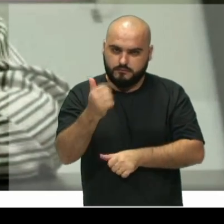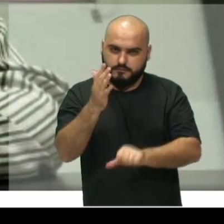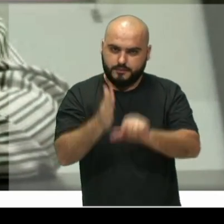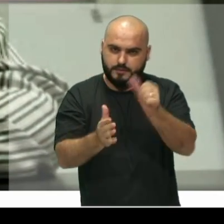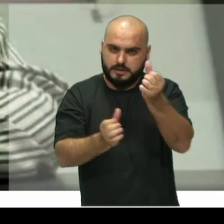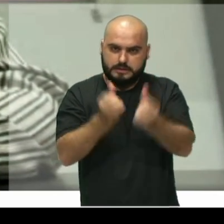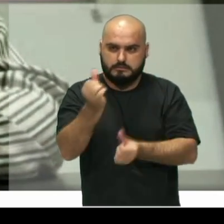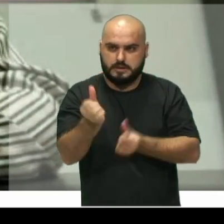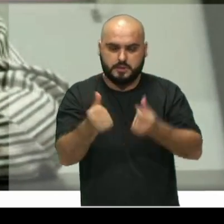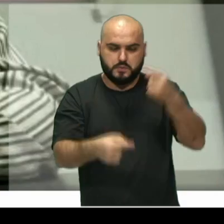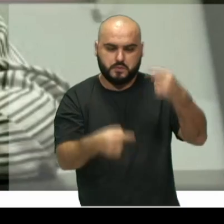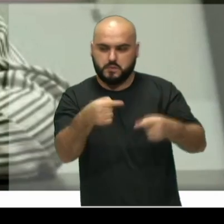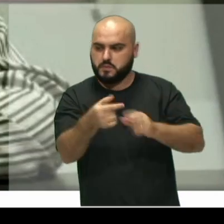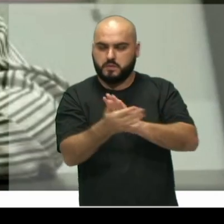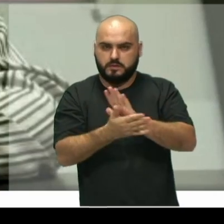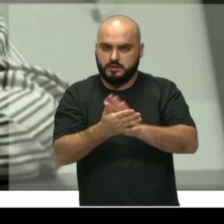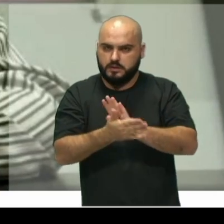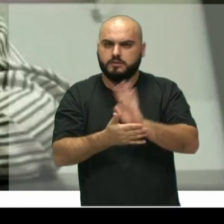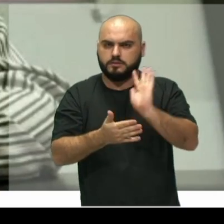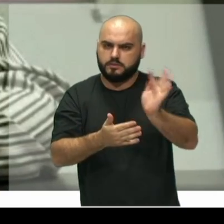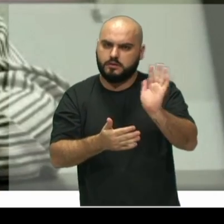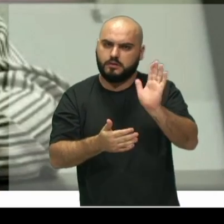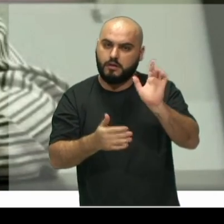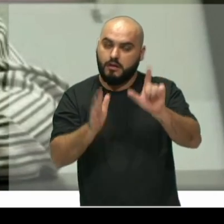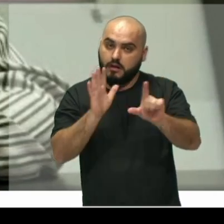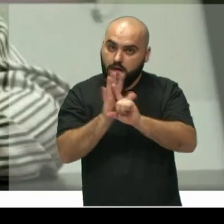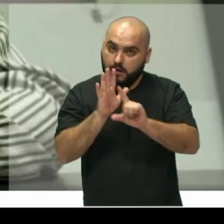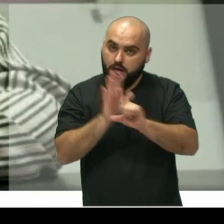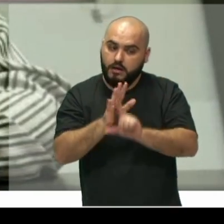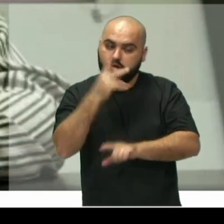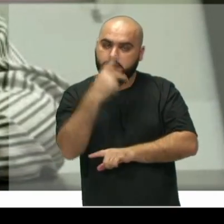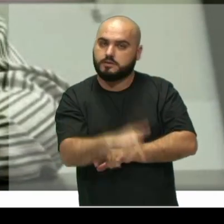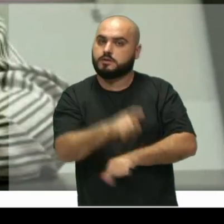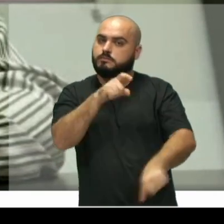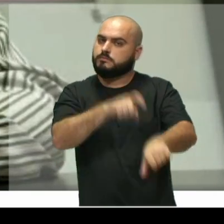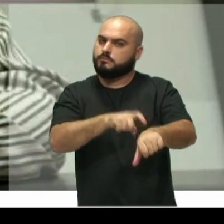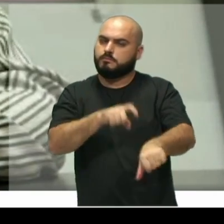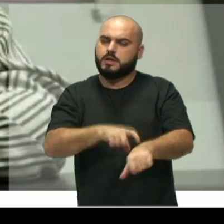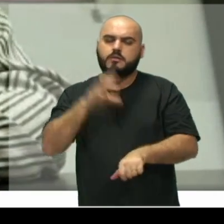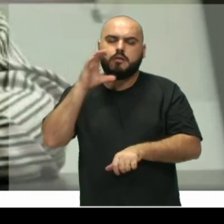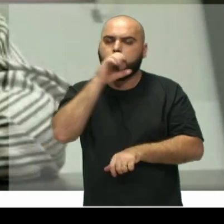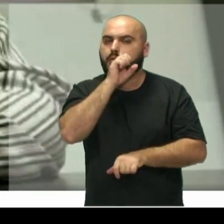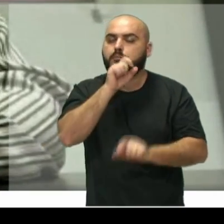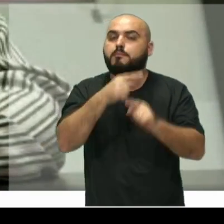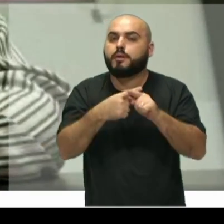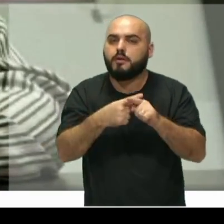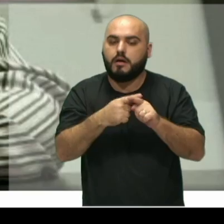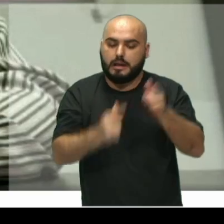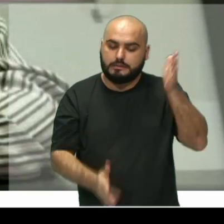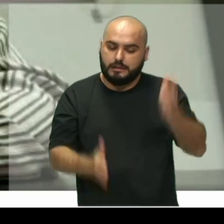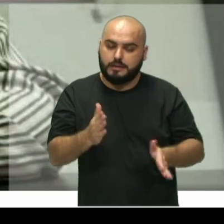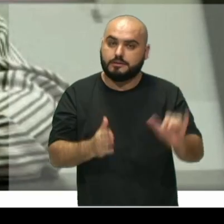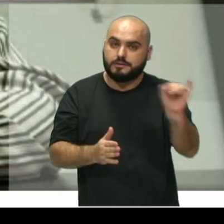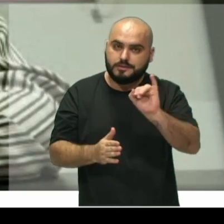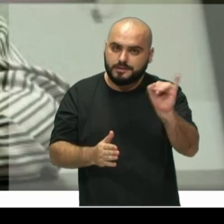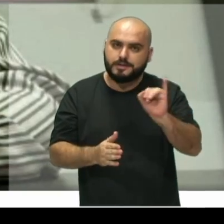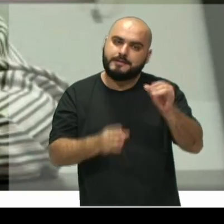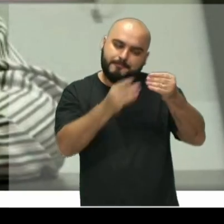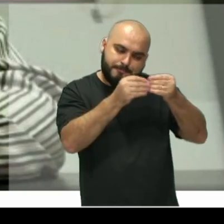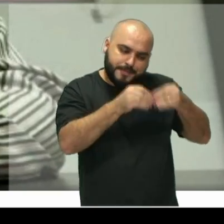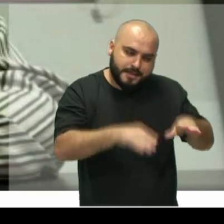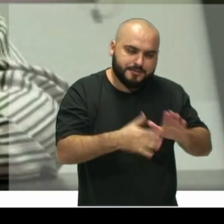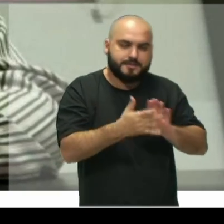tem competições, então essa lei vem num tempo hábil para que nossos atletas não ficassem nessa dificuldade e